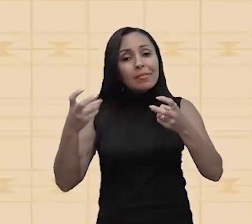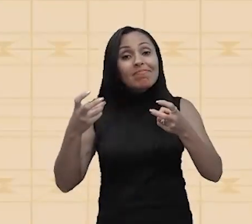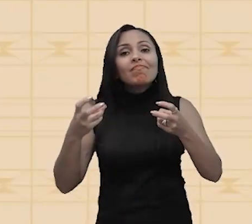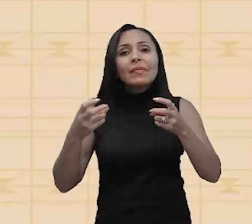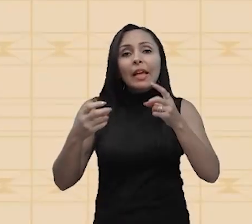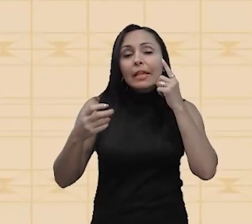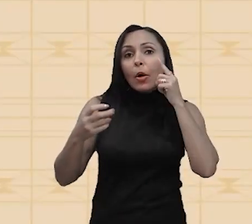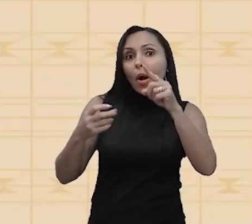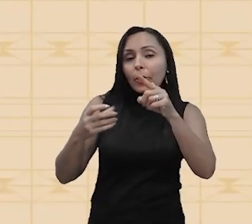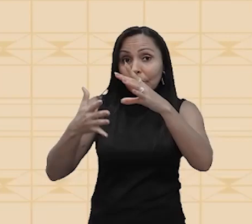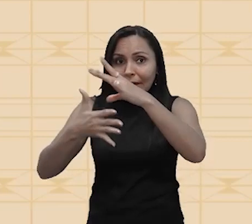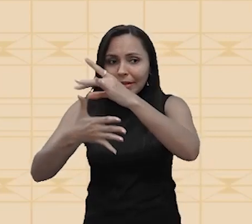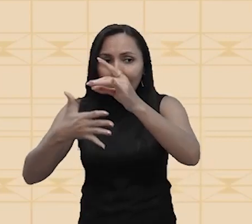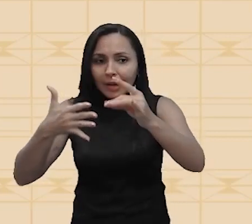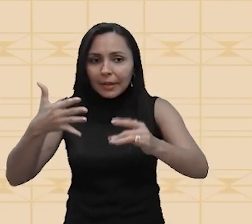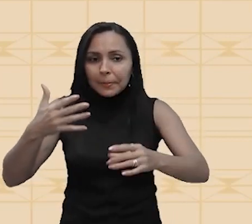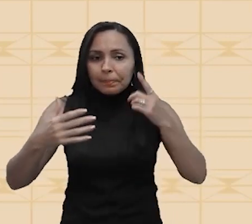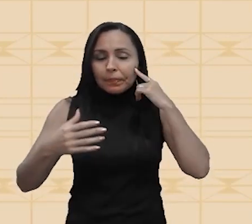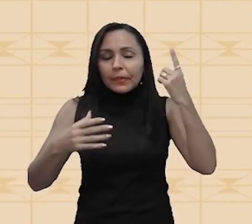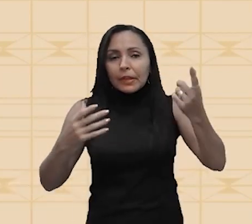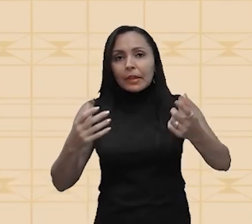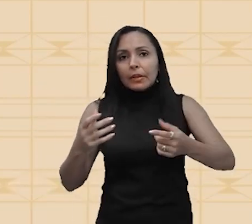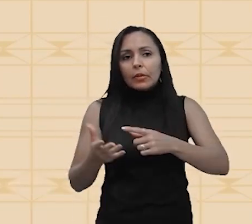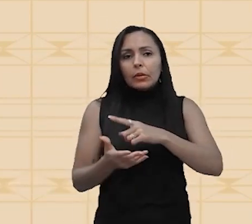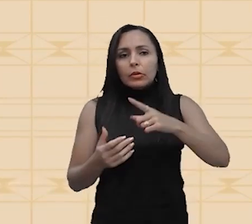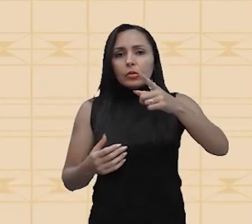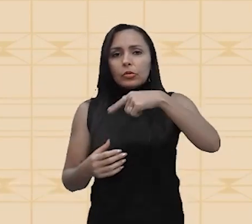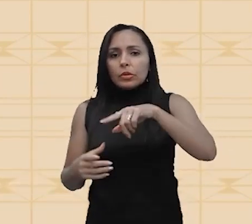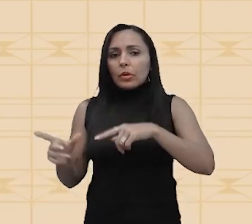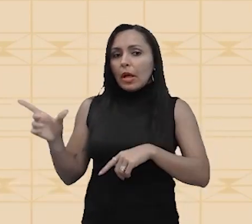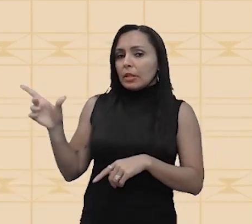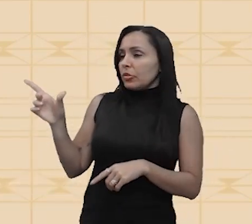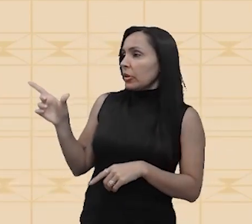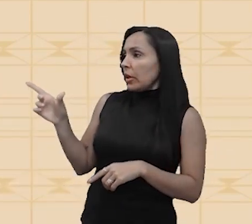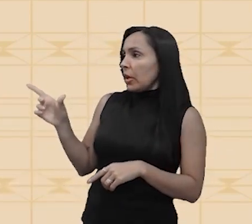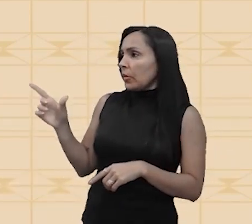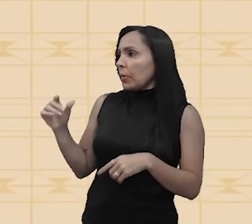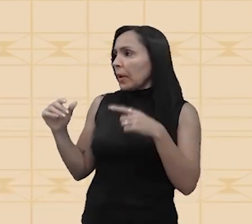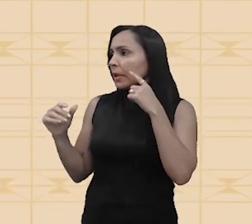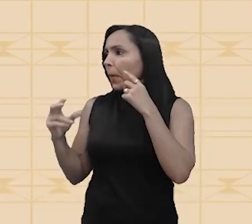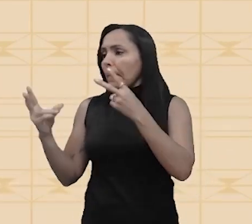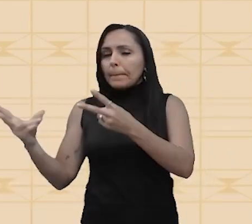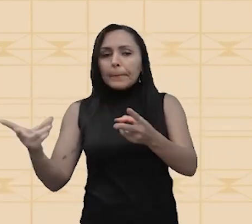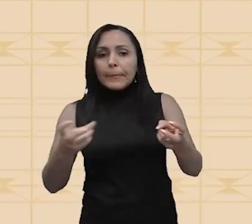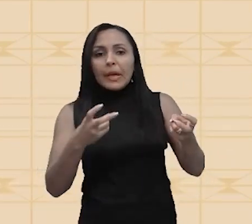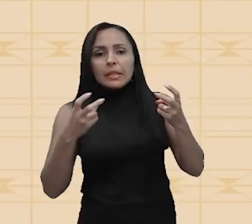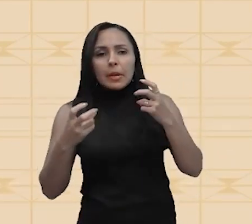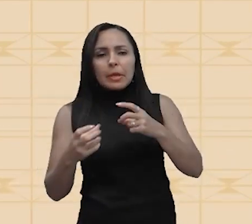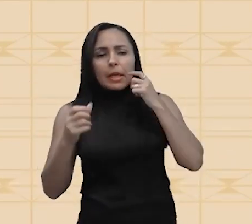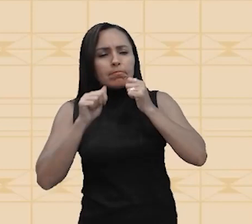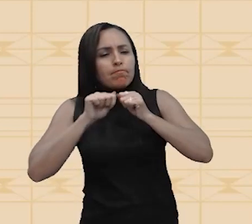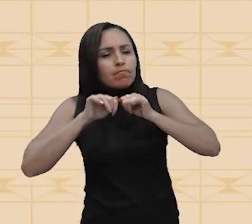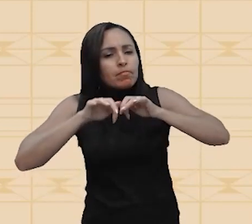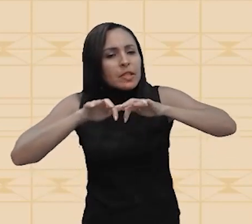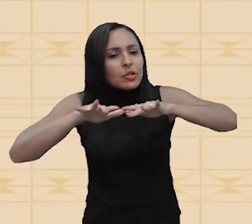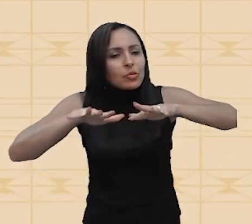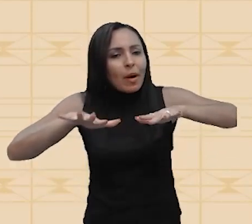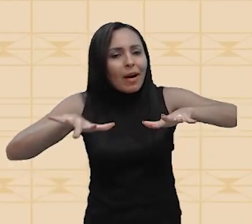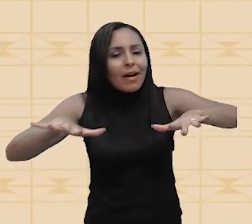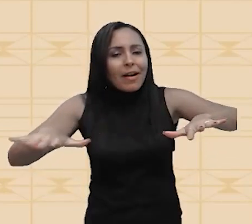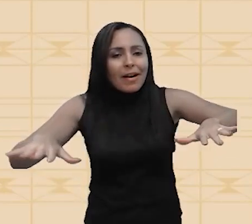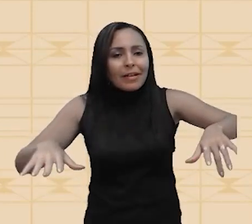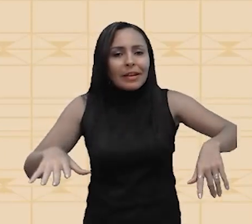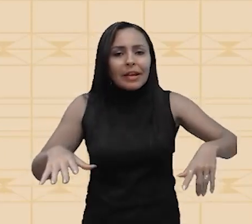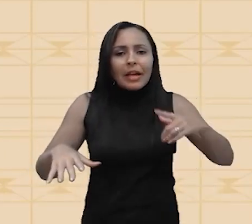um detalhe da luz não polarizada do seu lado esquerdo. Perceba que ela se espalha em todas as direções. E aí você tem uma placa